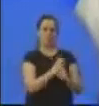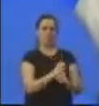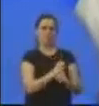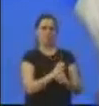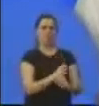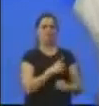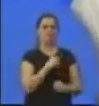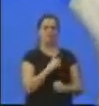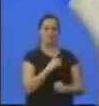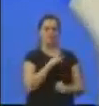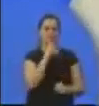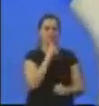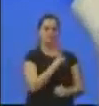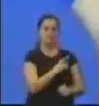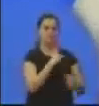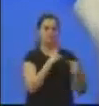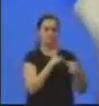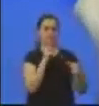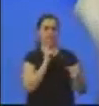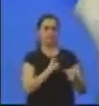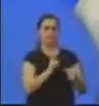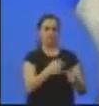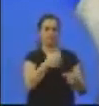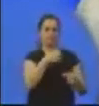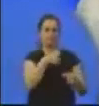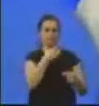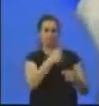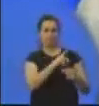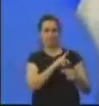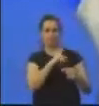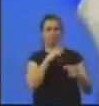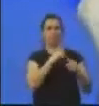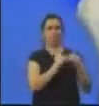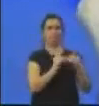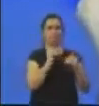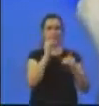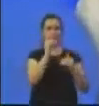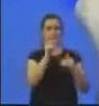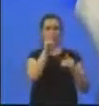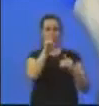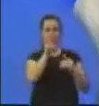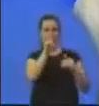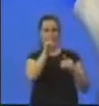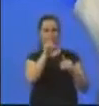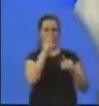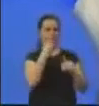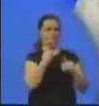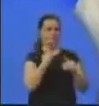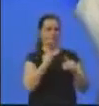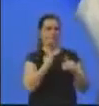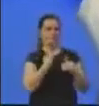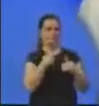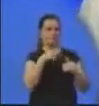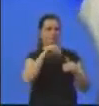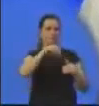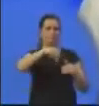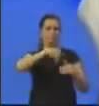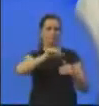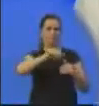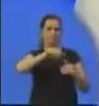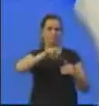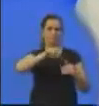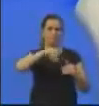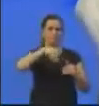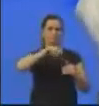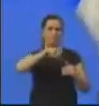a minha resposta vai ser sempre desse tipo, e elevado ao número que está ali no numerador do x.